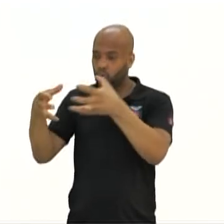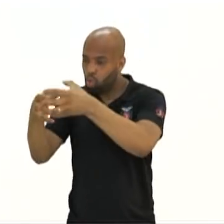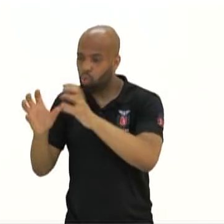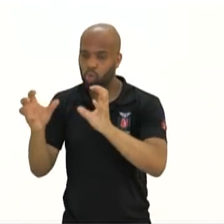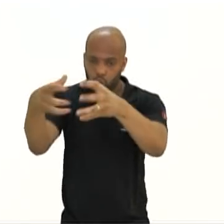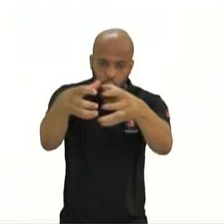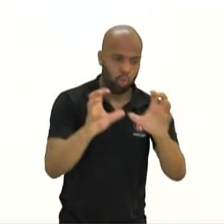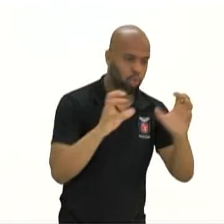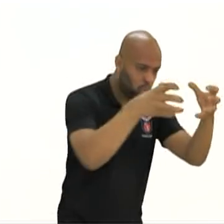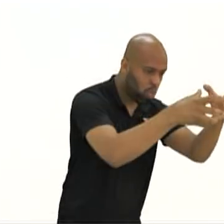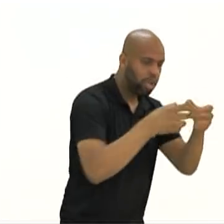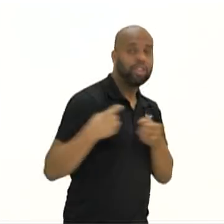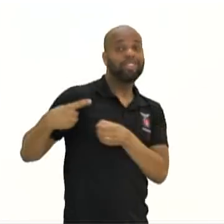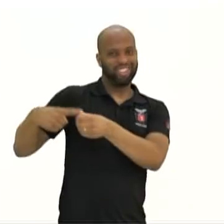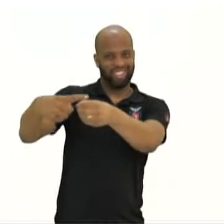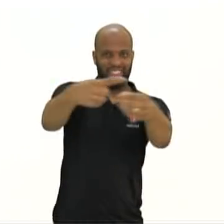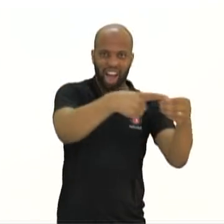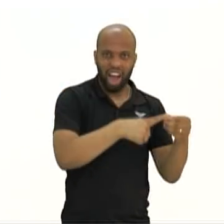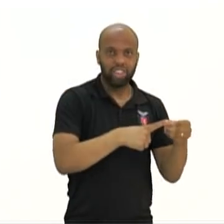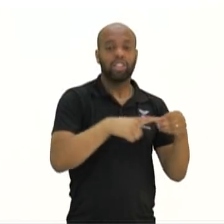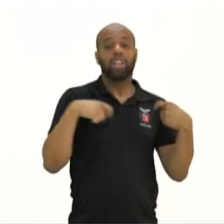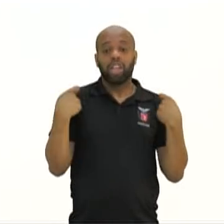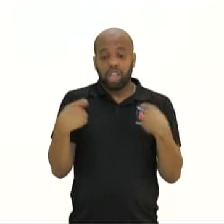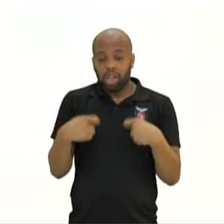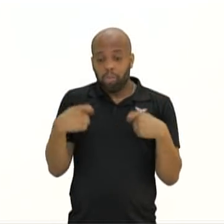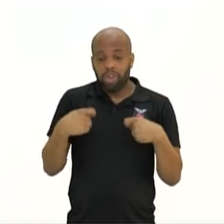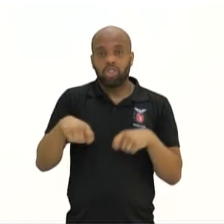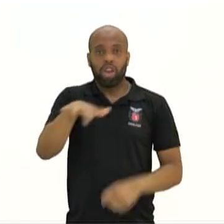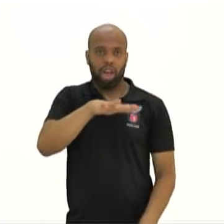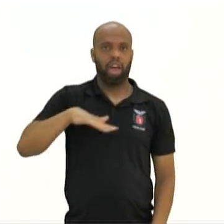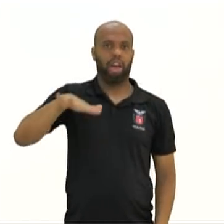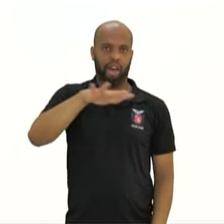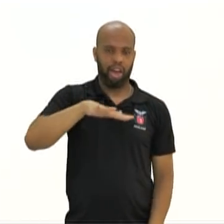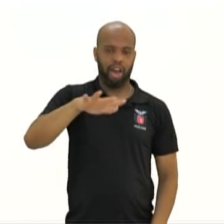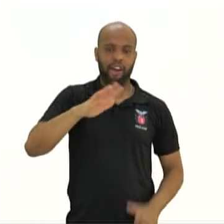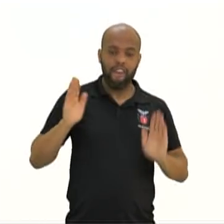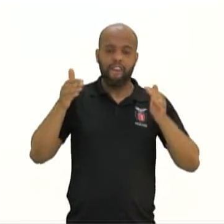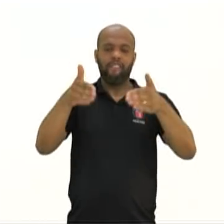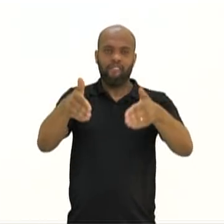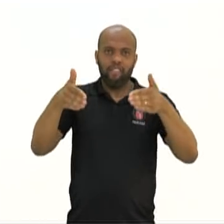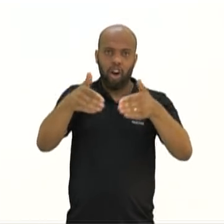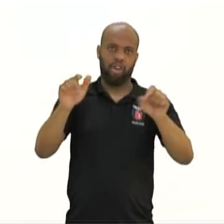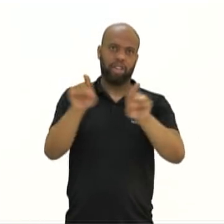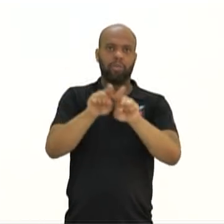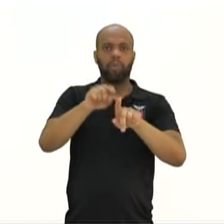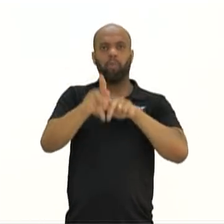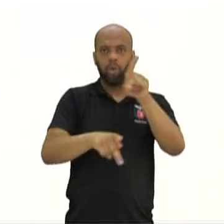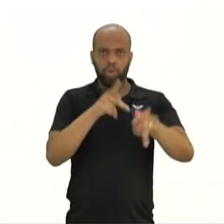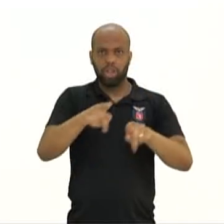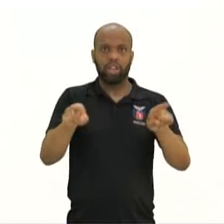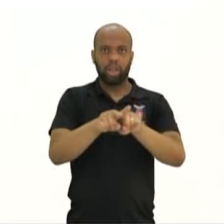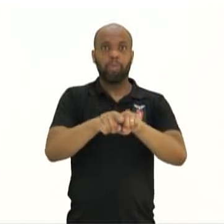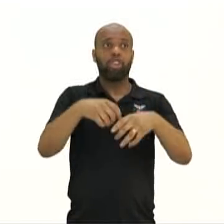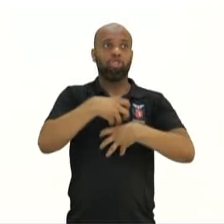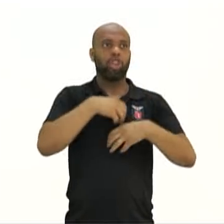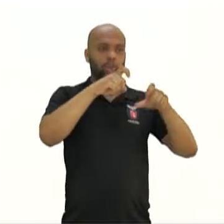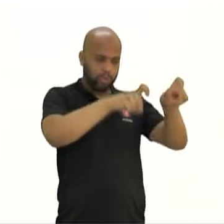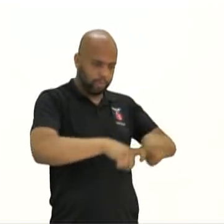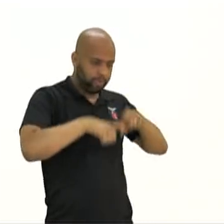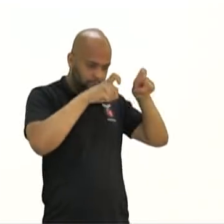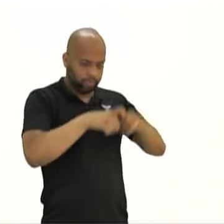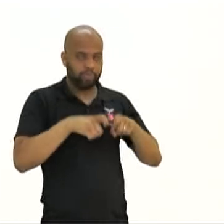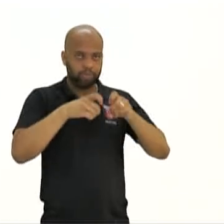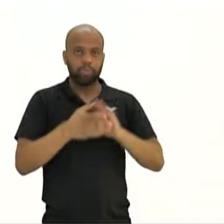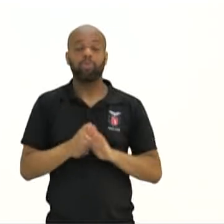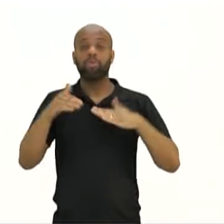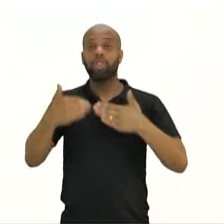urbanos, logicamente, onde houve necessidade de áreas de concentração e dispersão da produção agrícola. Para